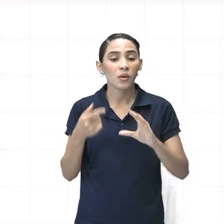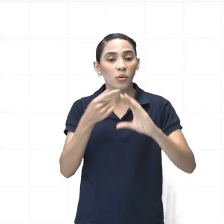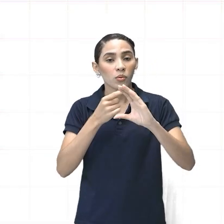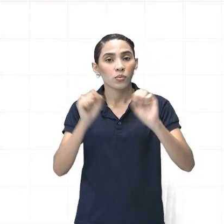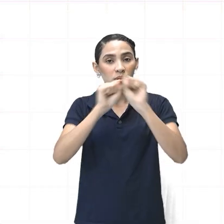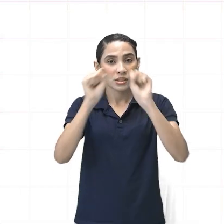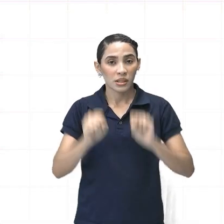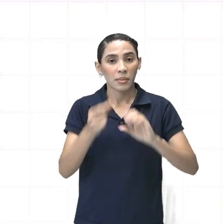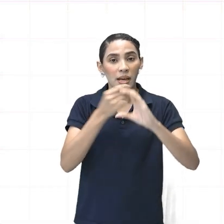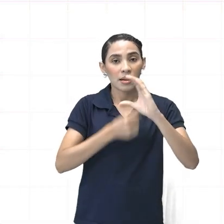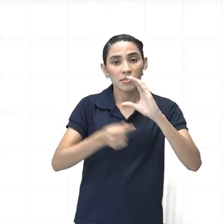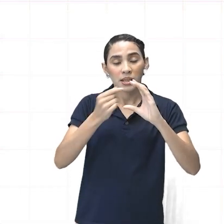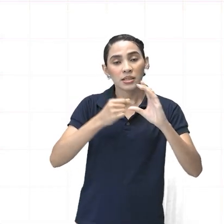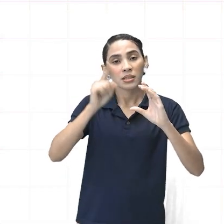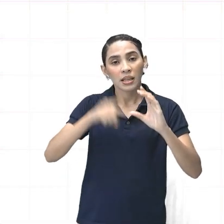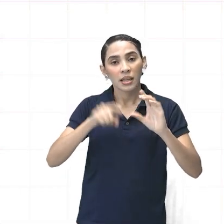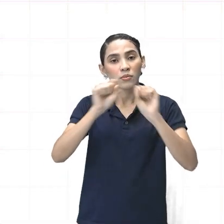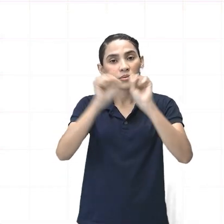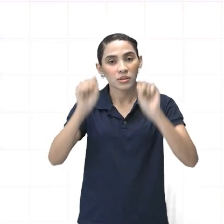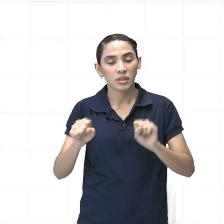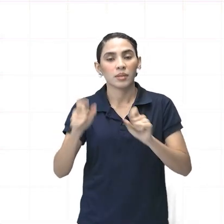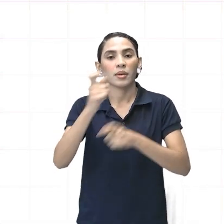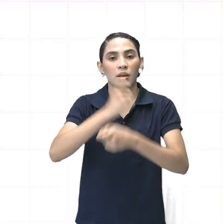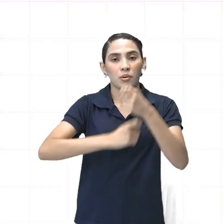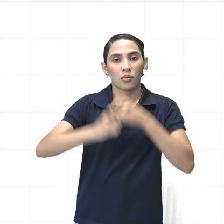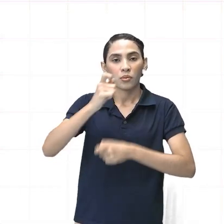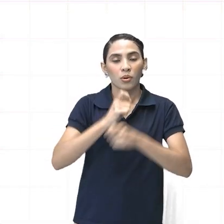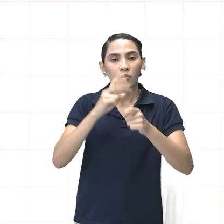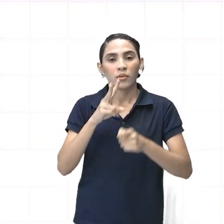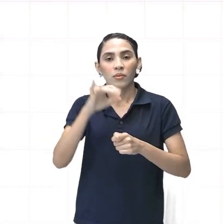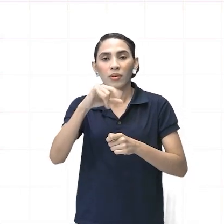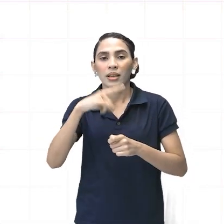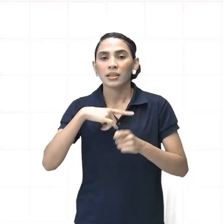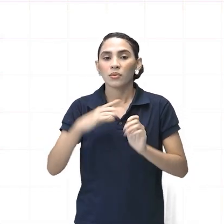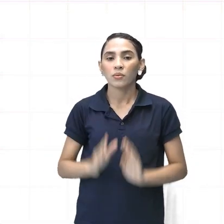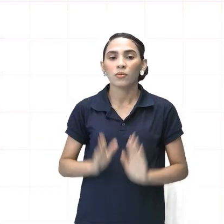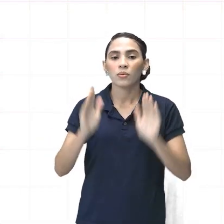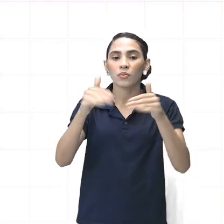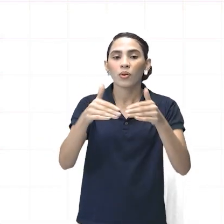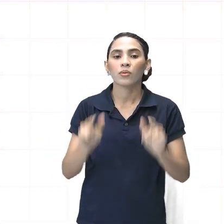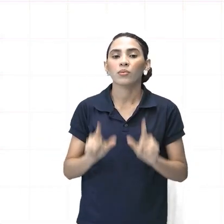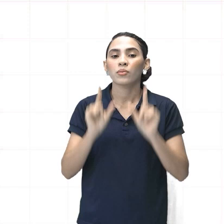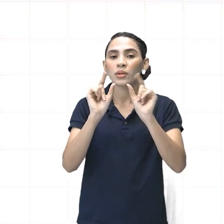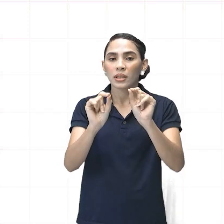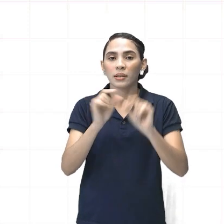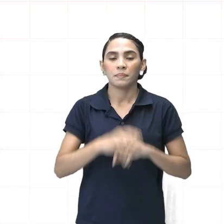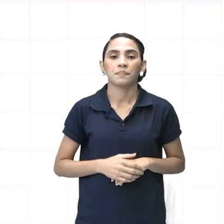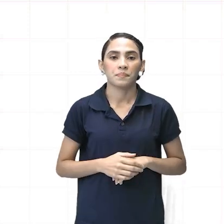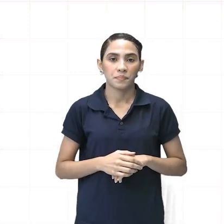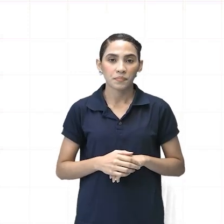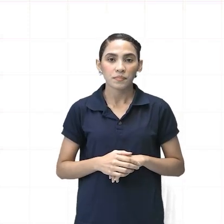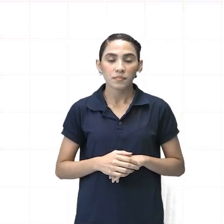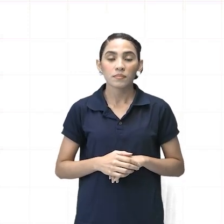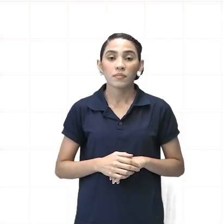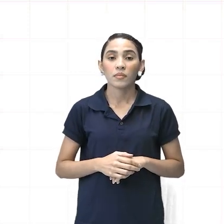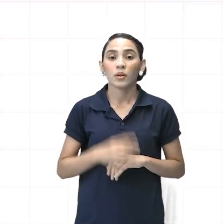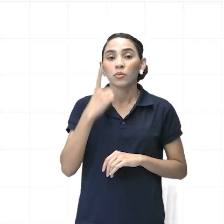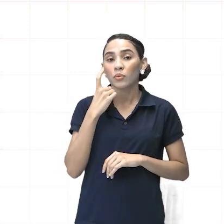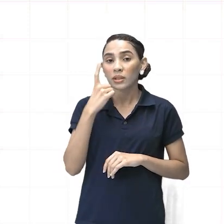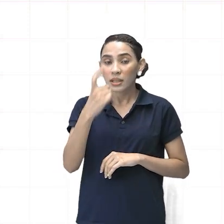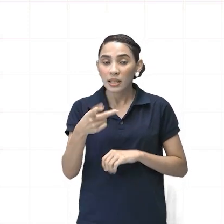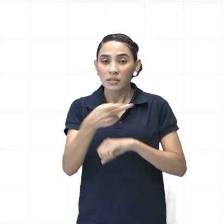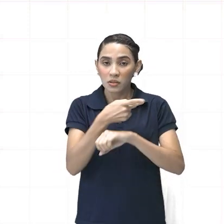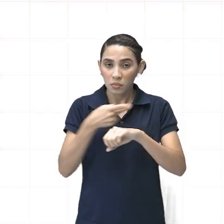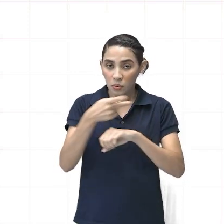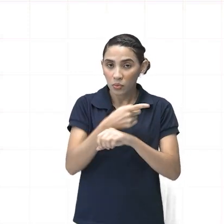ser um sistema econômico, tá? Que vai estar centrado em quê? Centrado na busca pelo lucro,